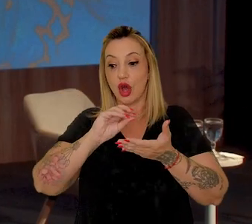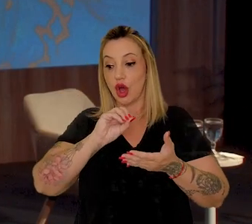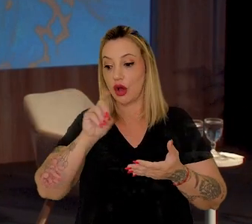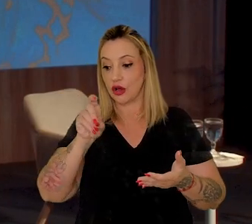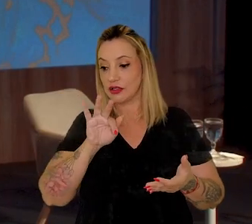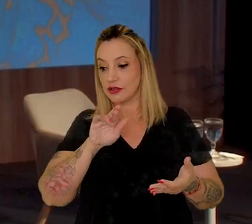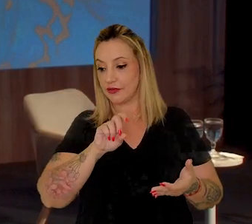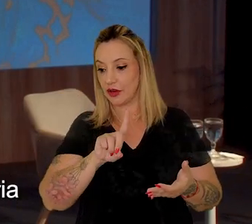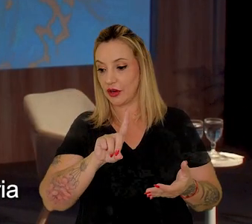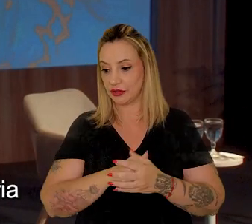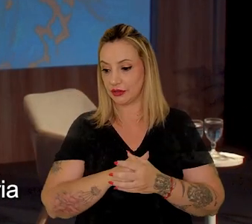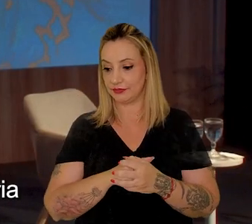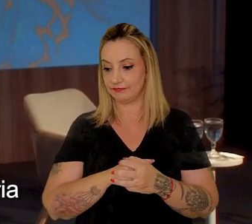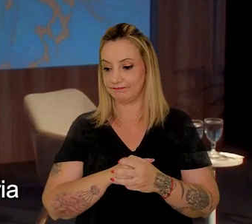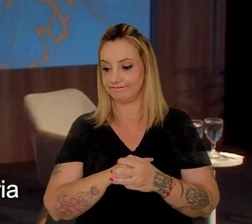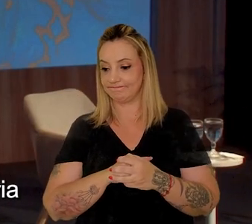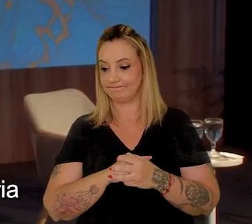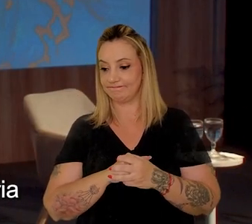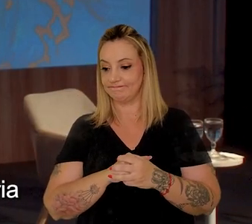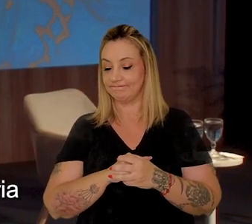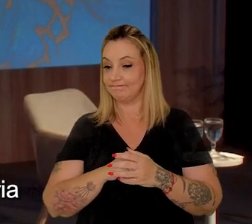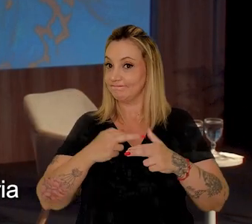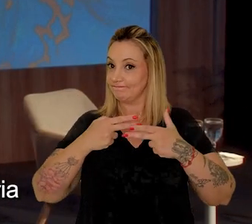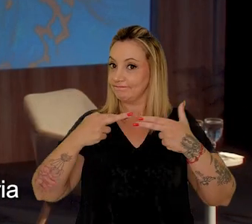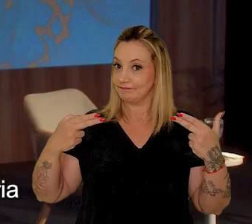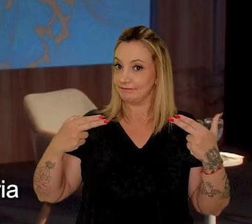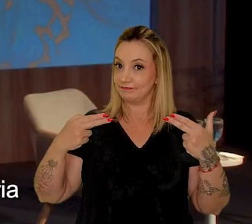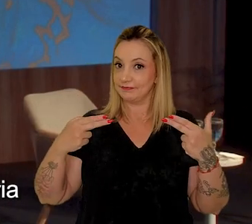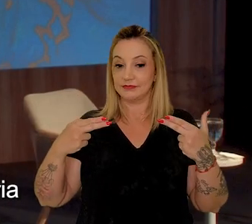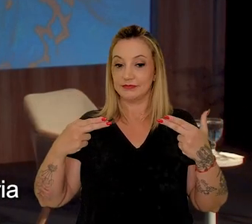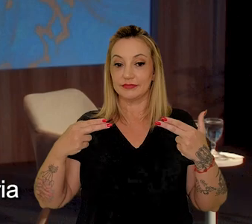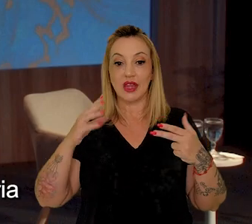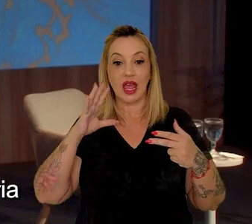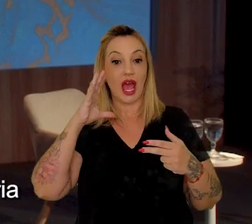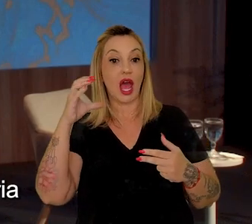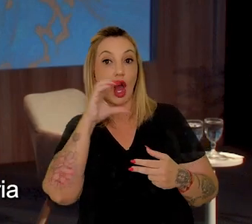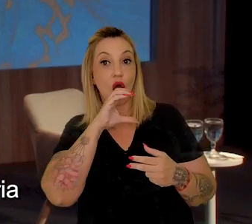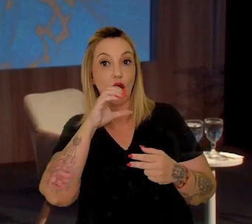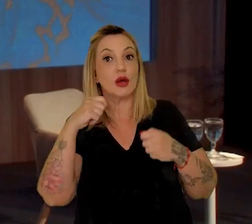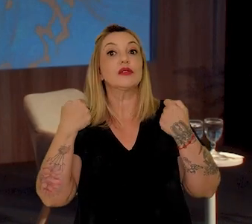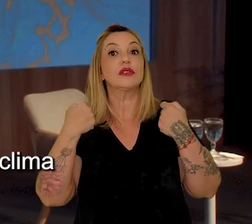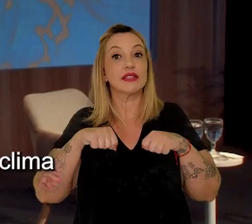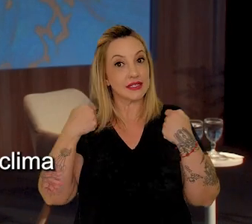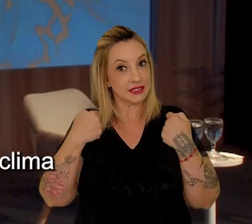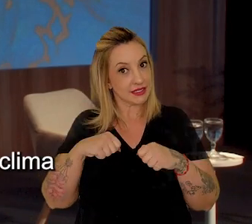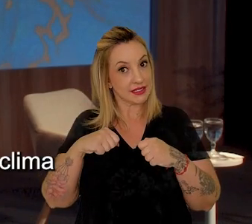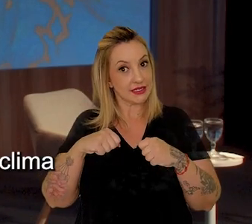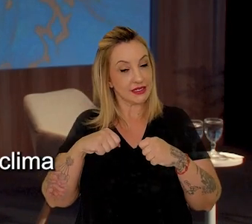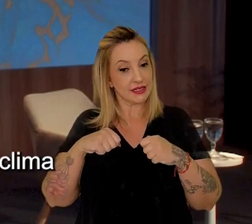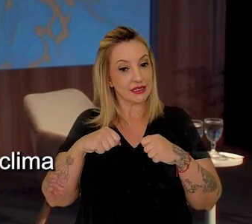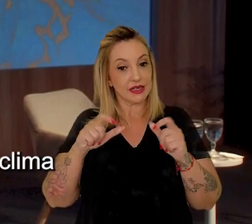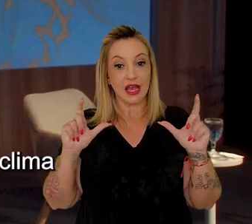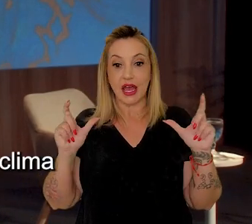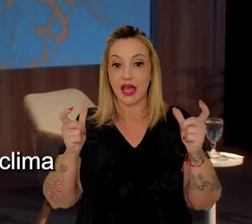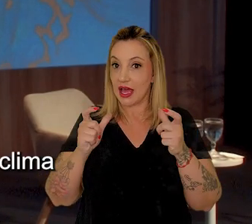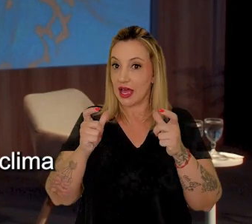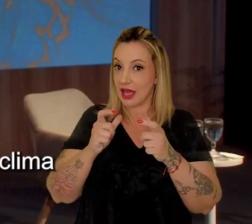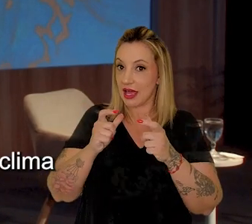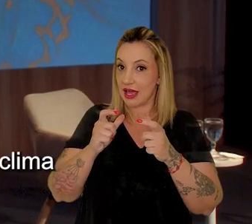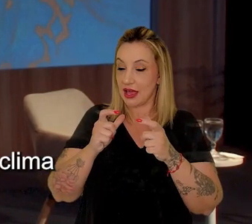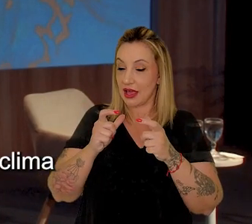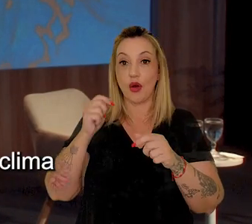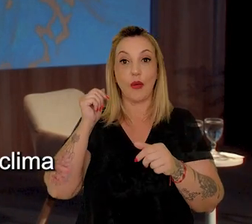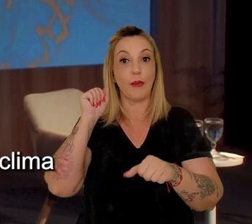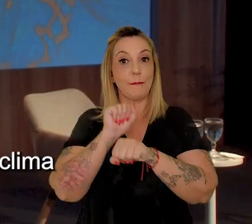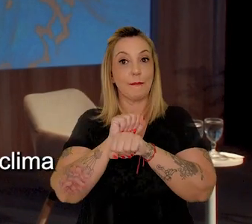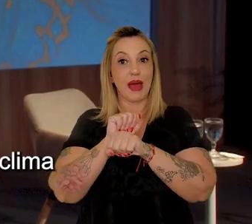Oxford como uma situação em que ação urgente é necessária para reduzir ou cessar